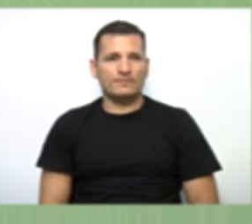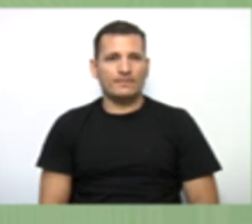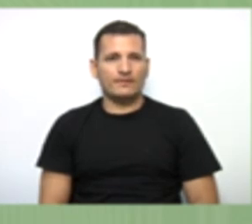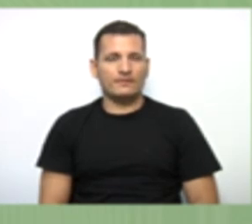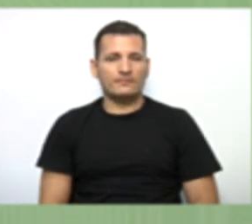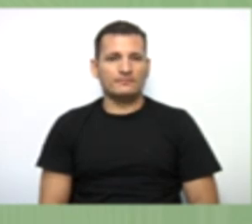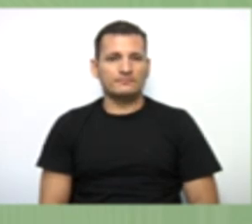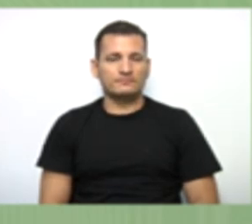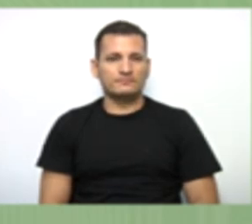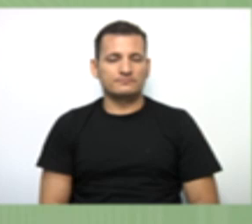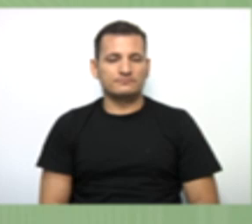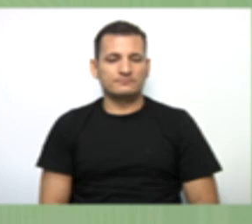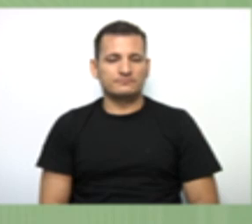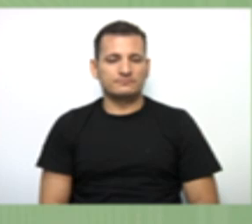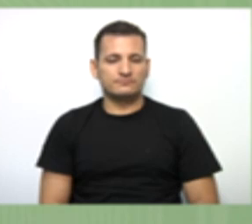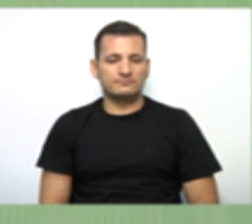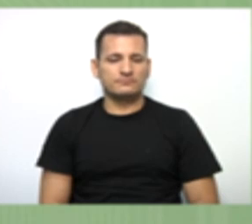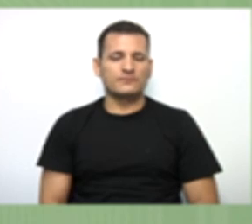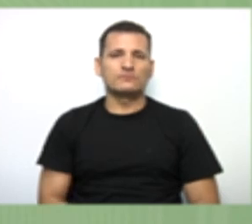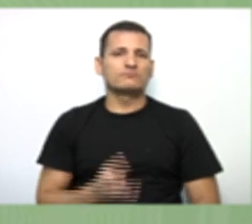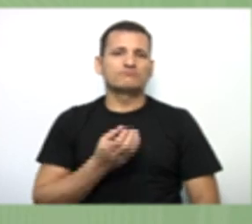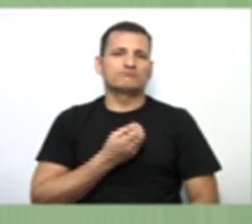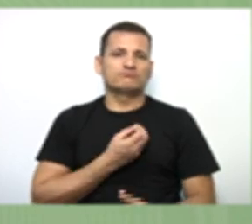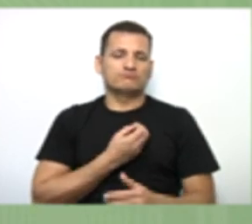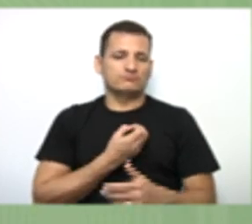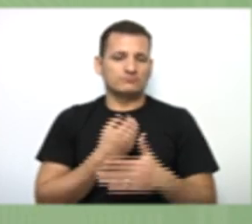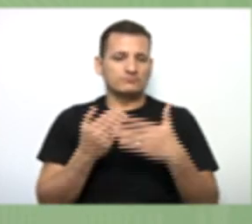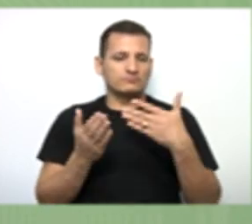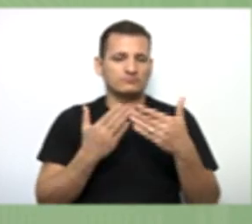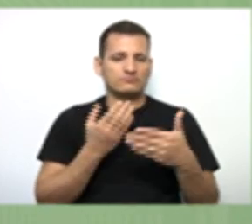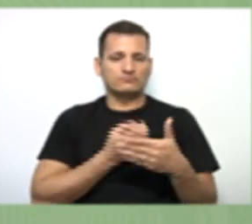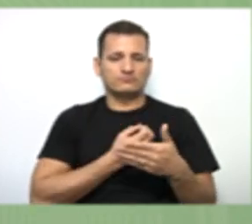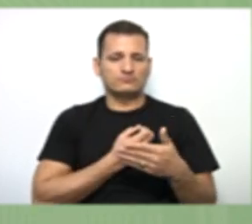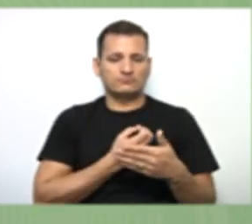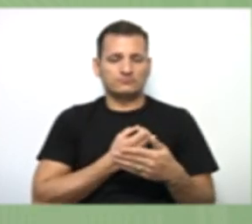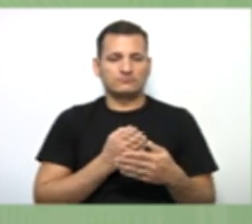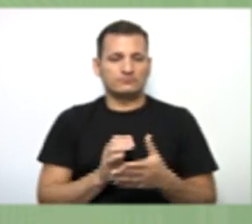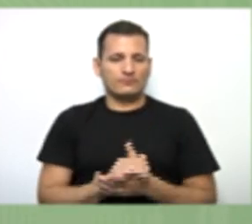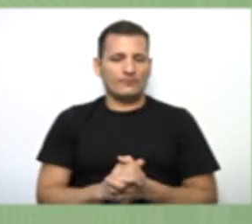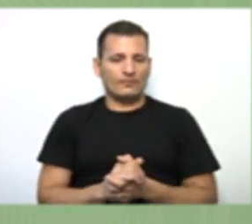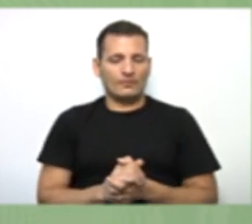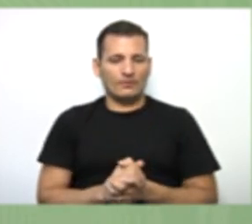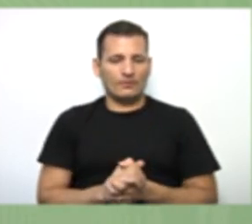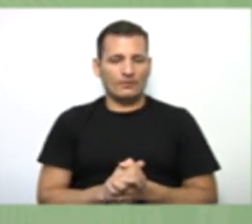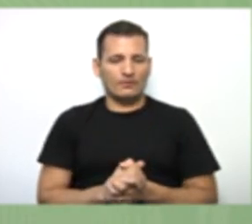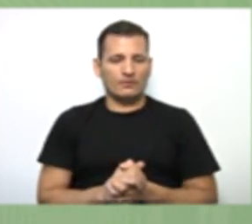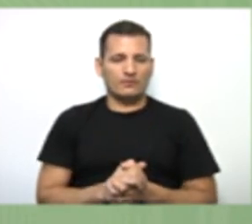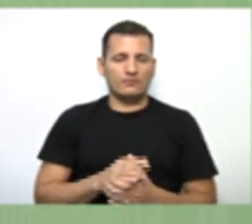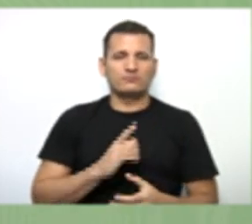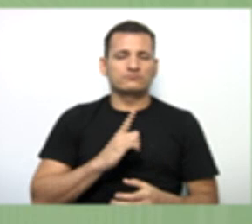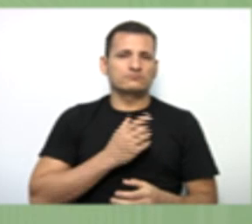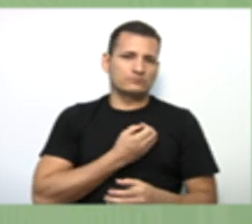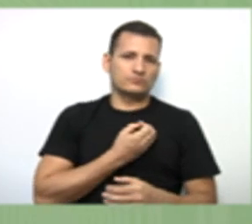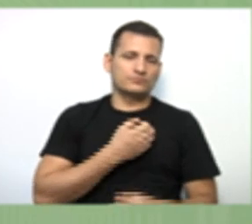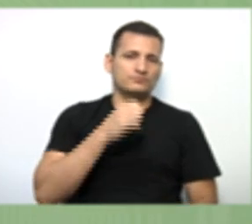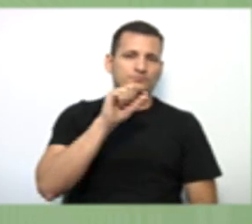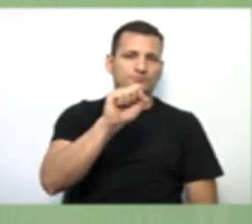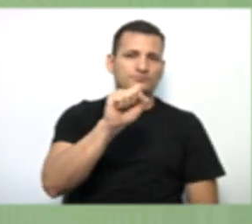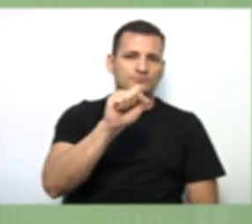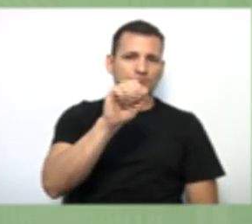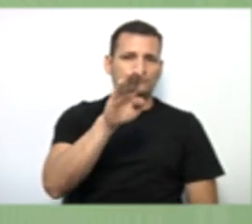Vou imaginar, num número qualquer, tá? Se eu tenho um número de 8 bits, né?